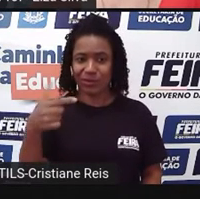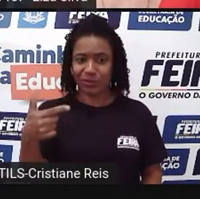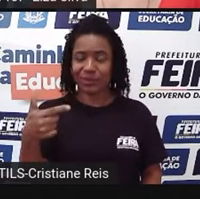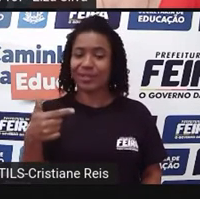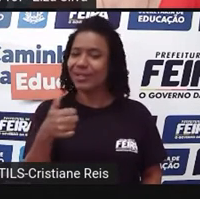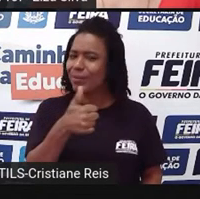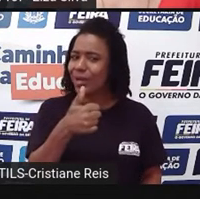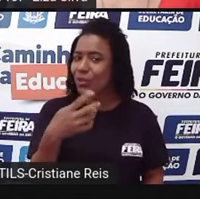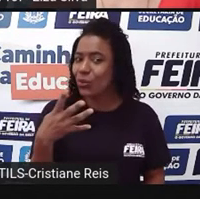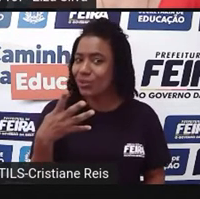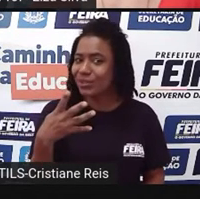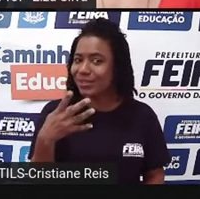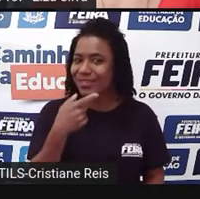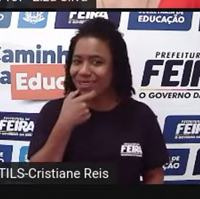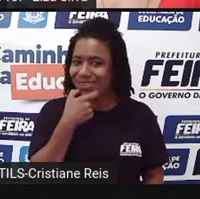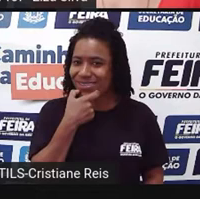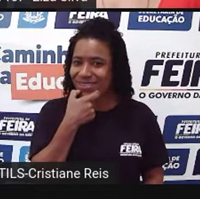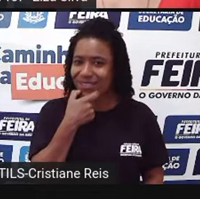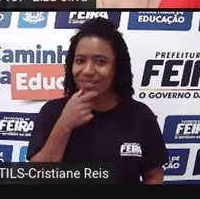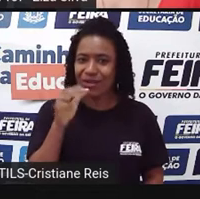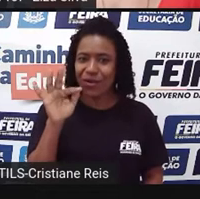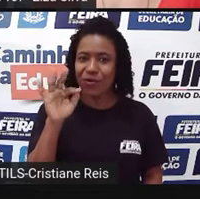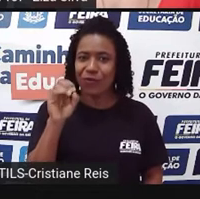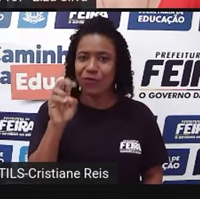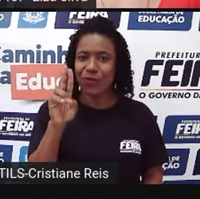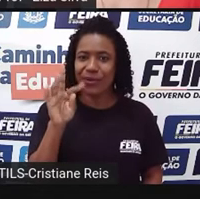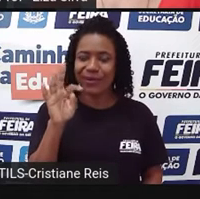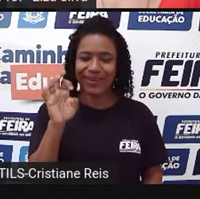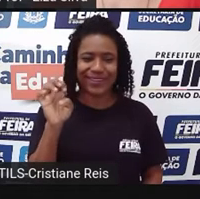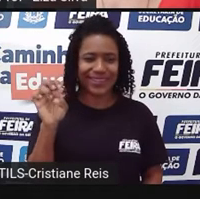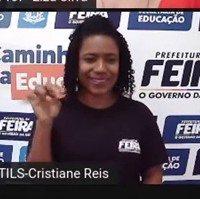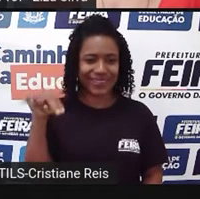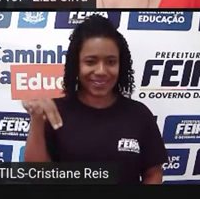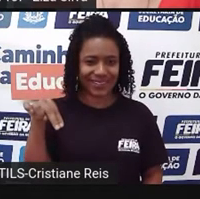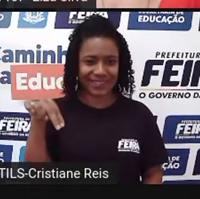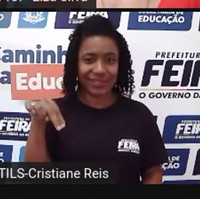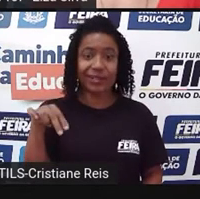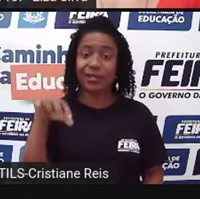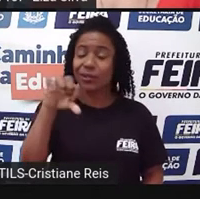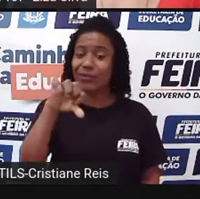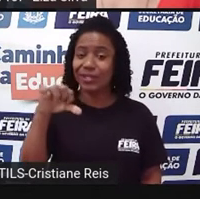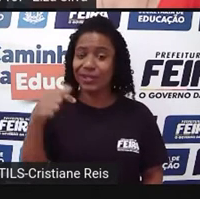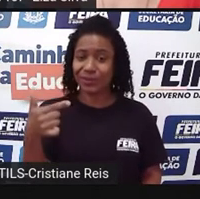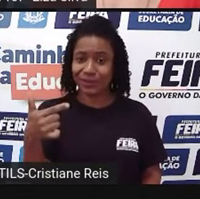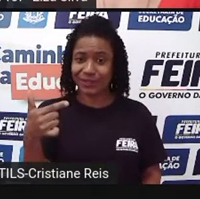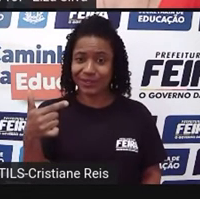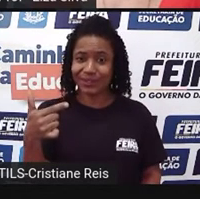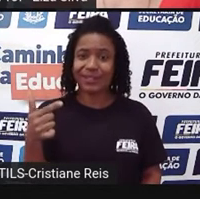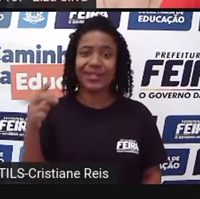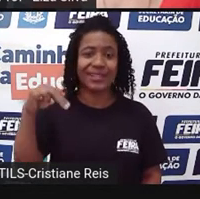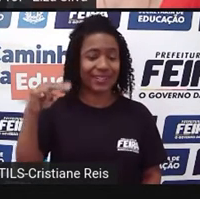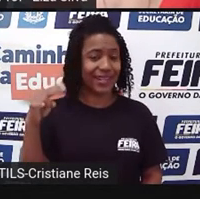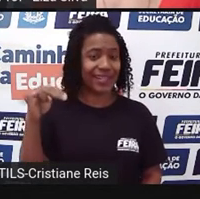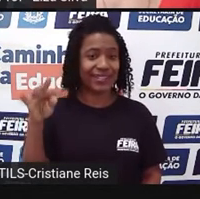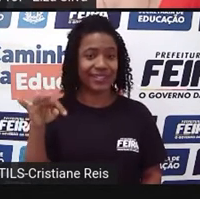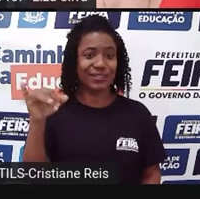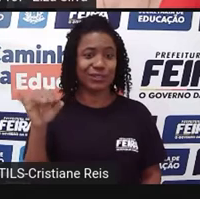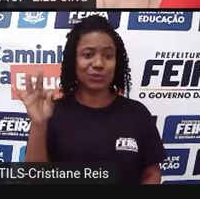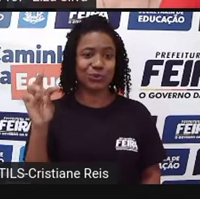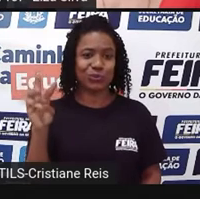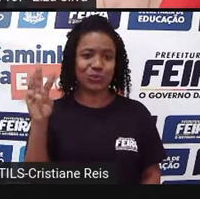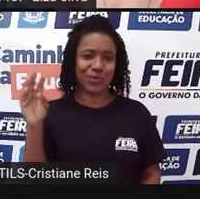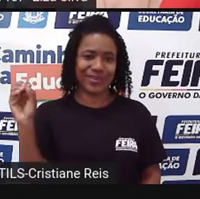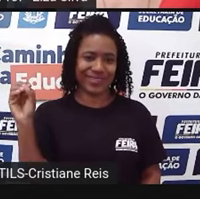em inglês é é por team 92 na Netshoes é um 1492